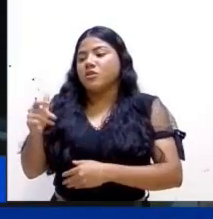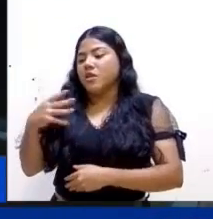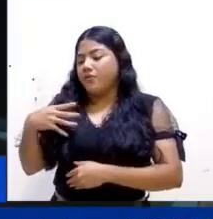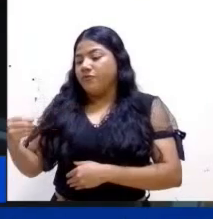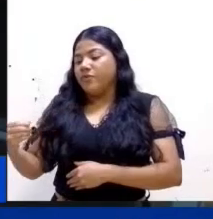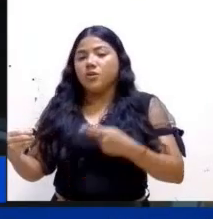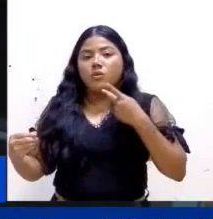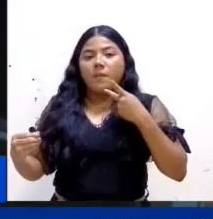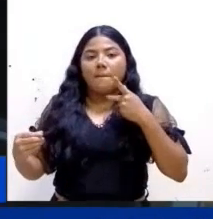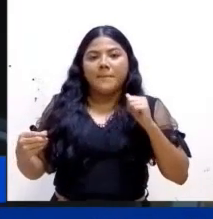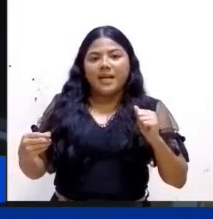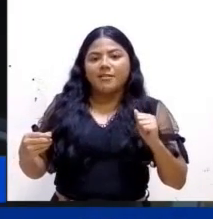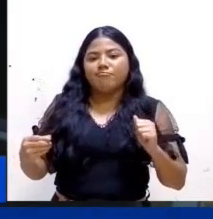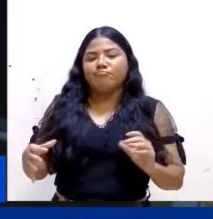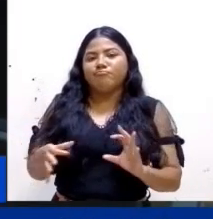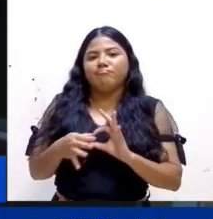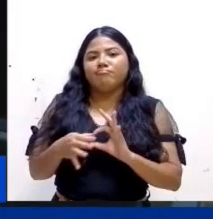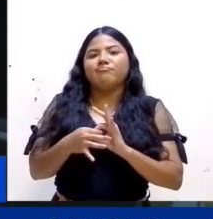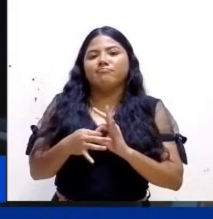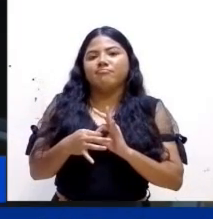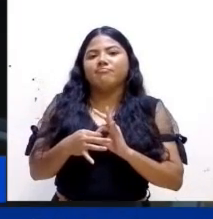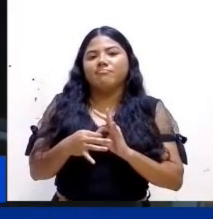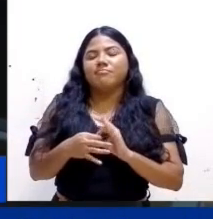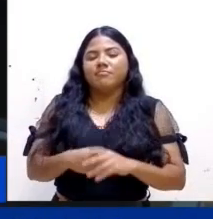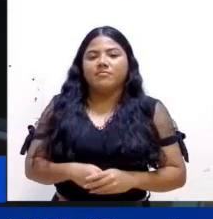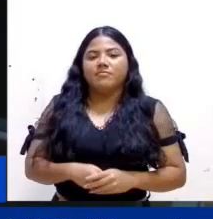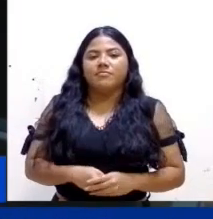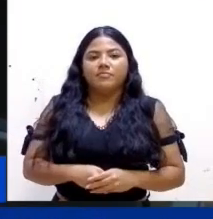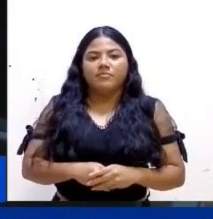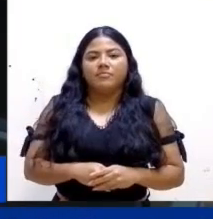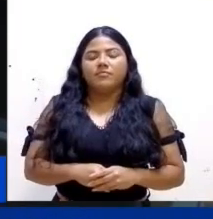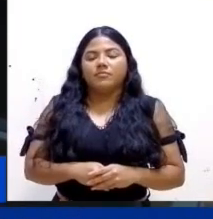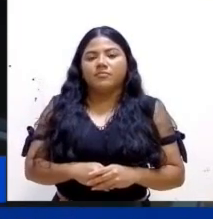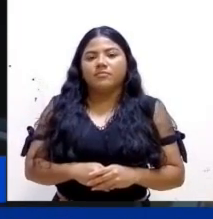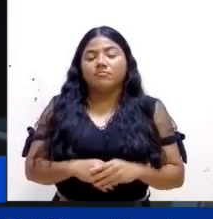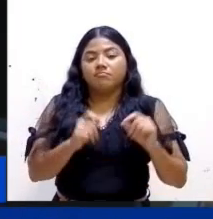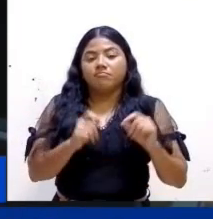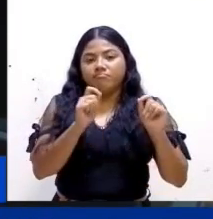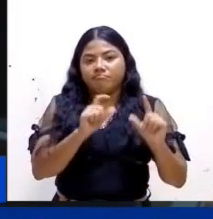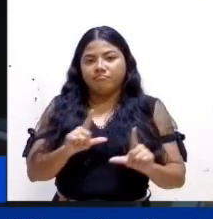Reconhecimento de um filho. Vamos passar mais um pouquinho.